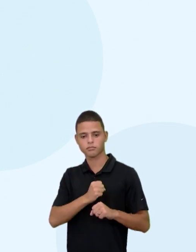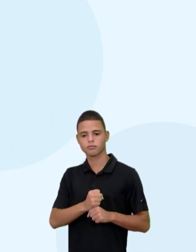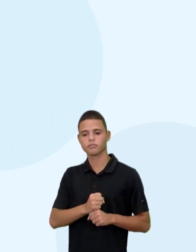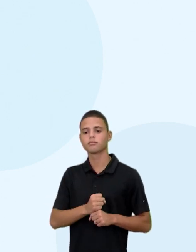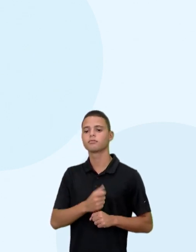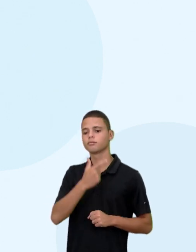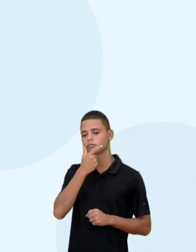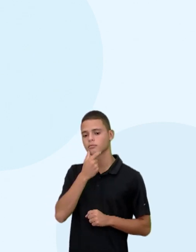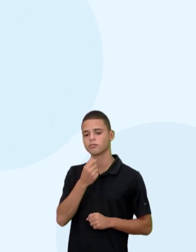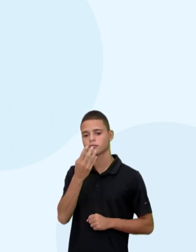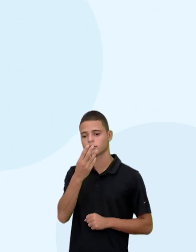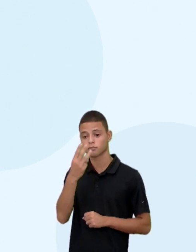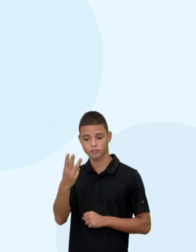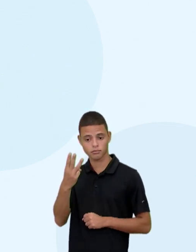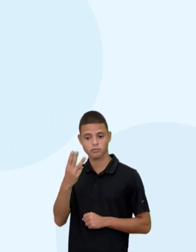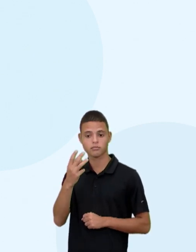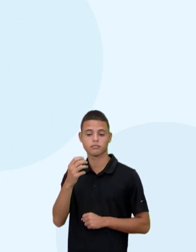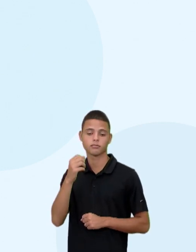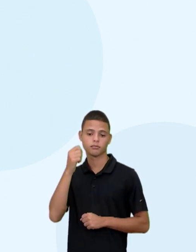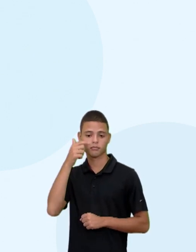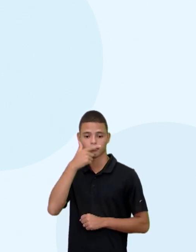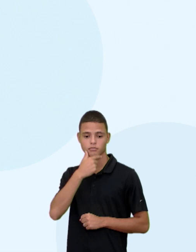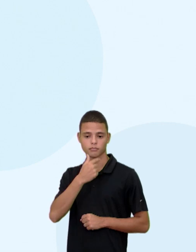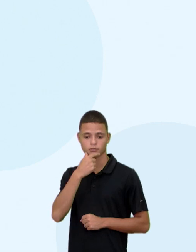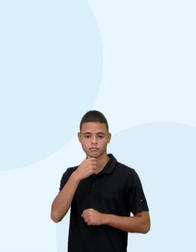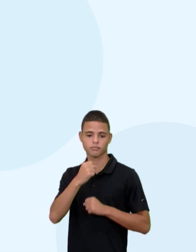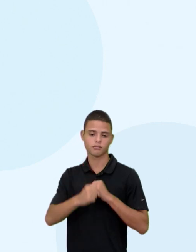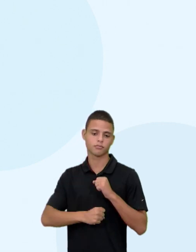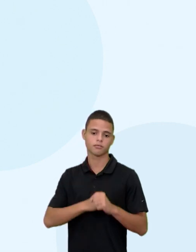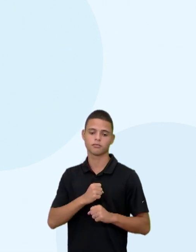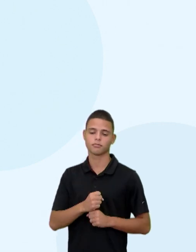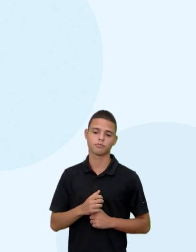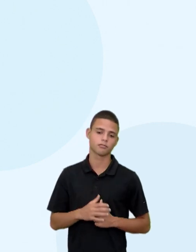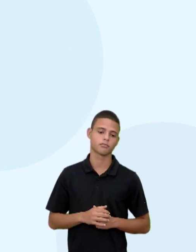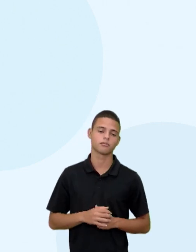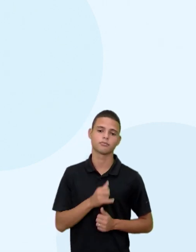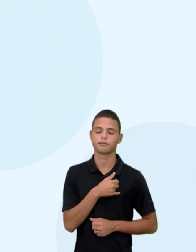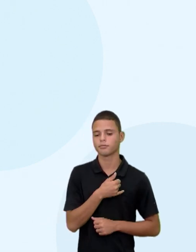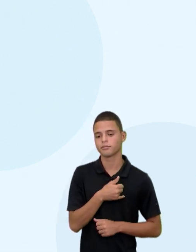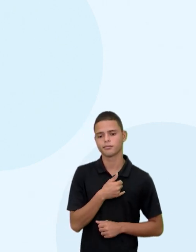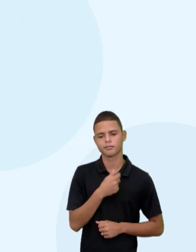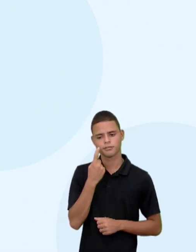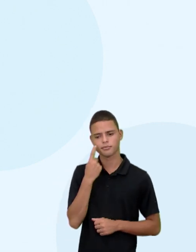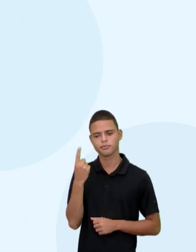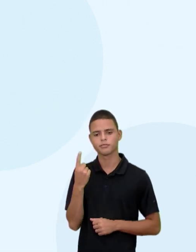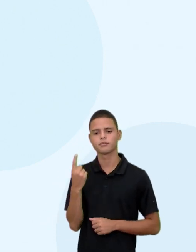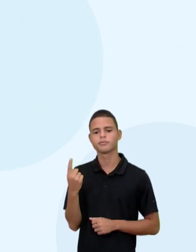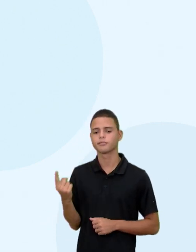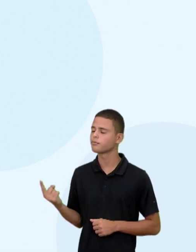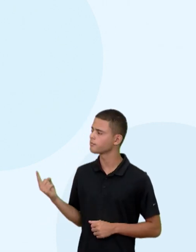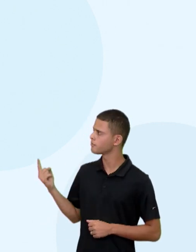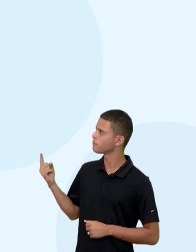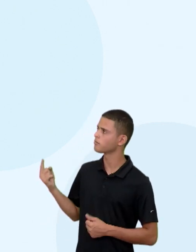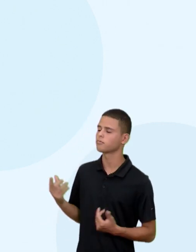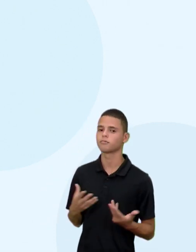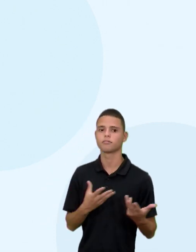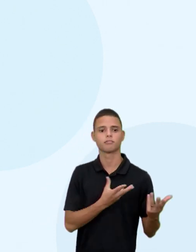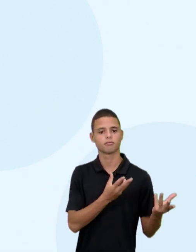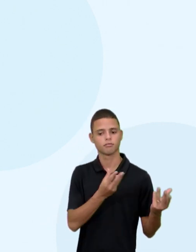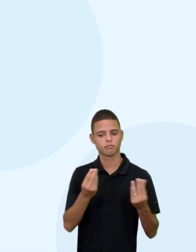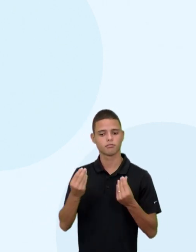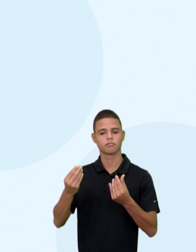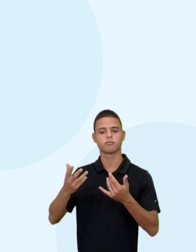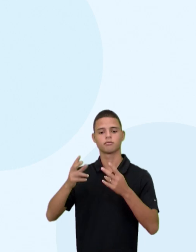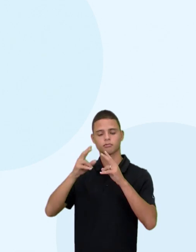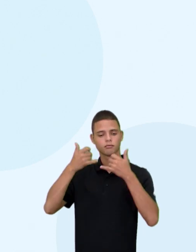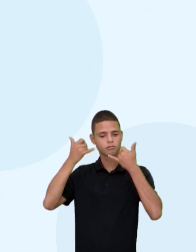de 43 anos. Veja aí, só numa tabela que nós temos aí, quanta informação nós tivemos de um